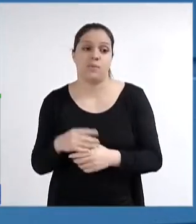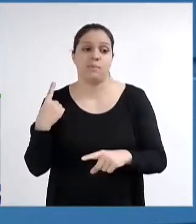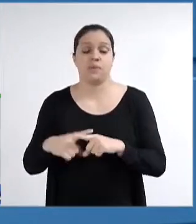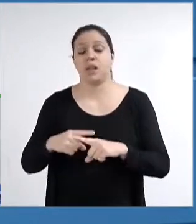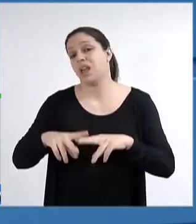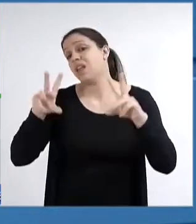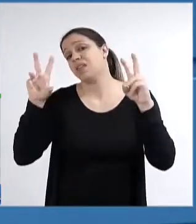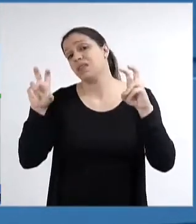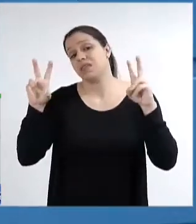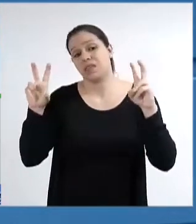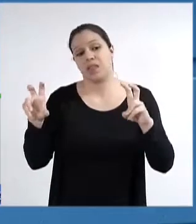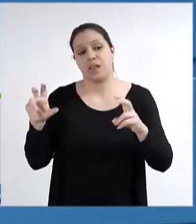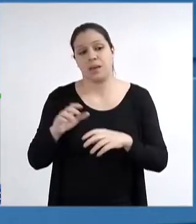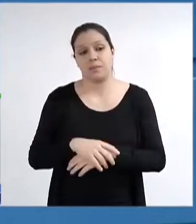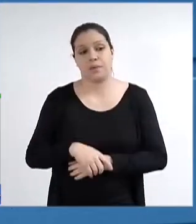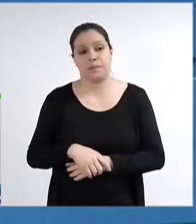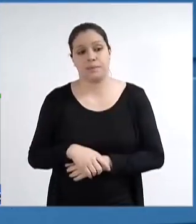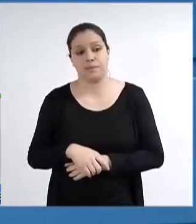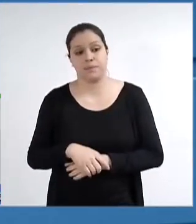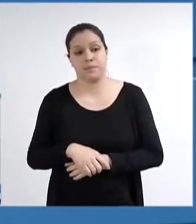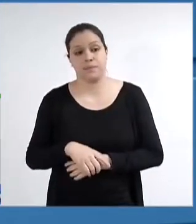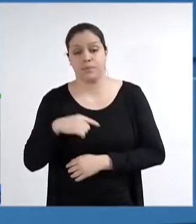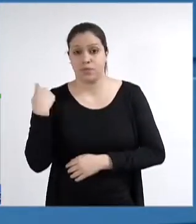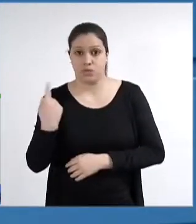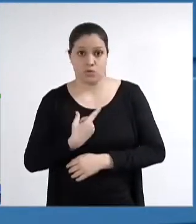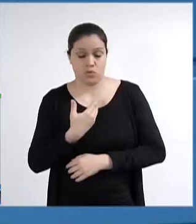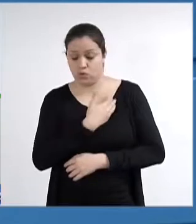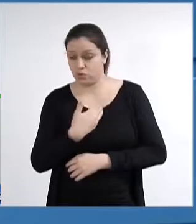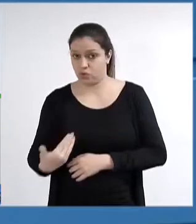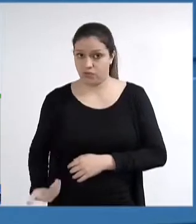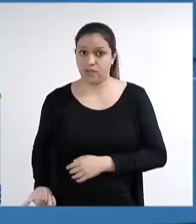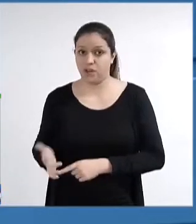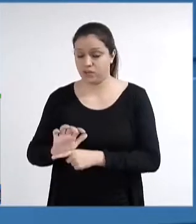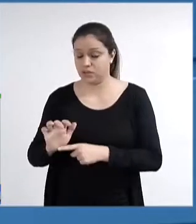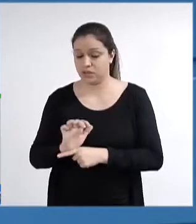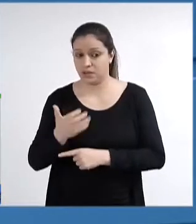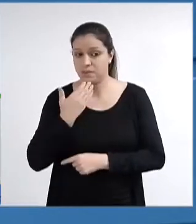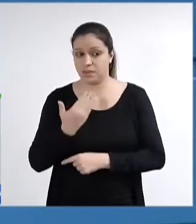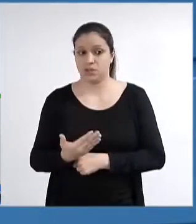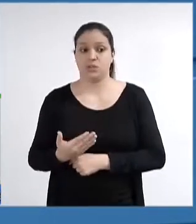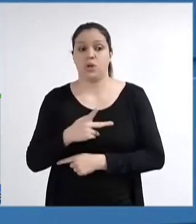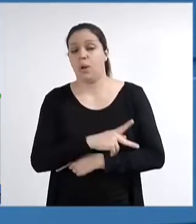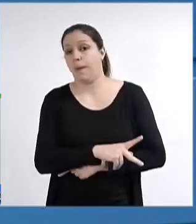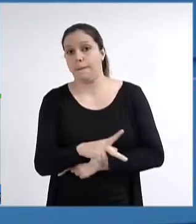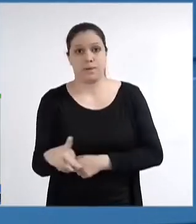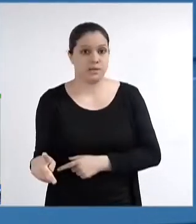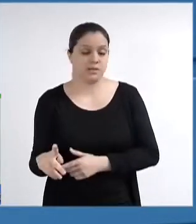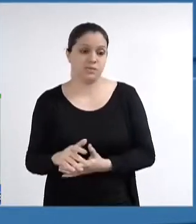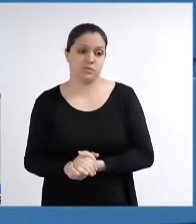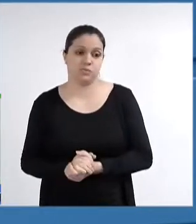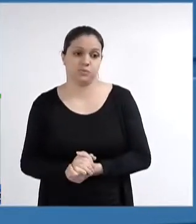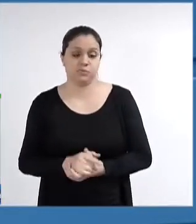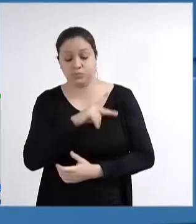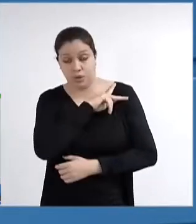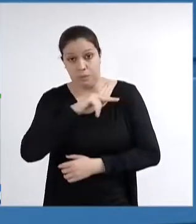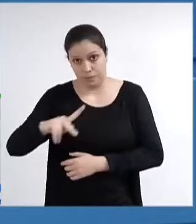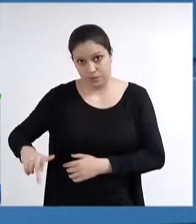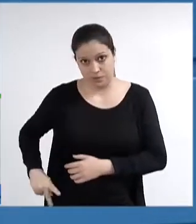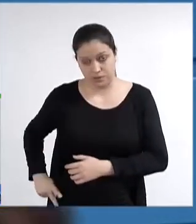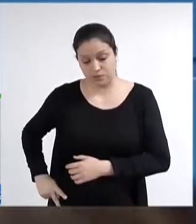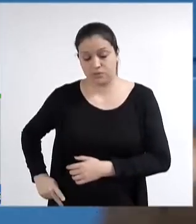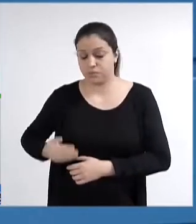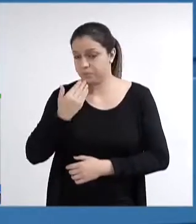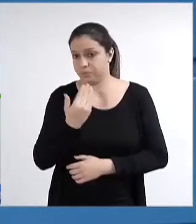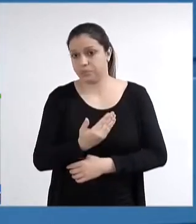daqueles assuntos que foram solicitados pelo governo do estado ao presidente da República, no sentido de que